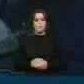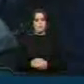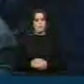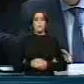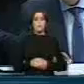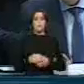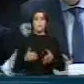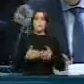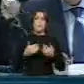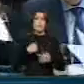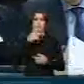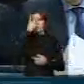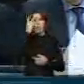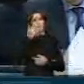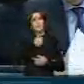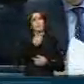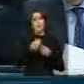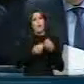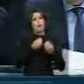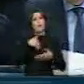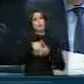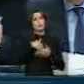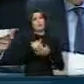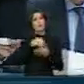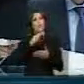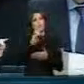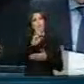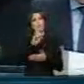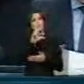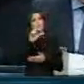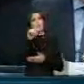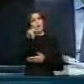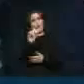Aliás, alguém poderia informar como é que foi o jogo do Barcelona hoje, é que eu não fiquei sabendo. Já foi.